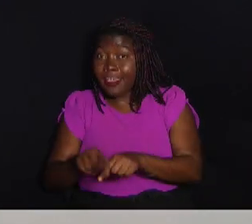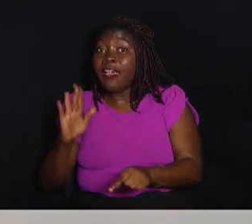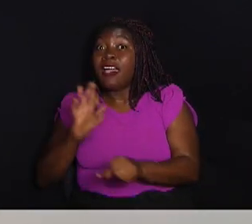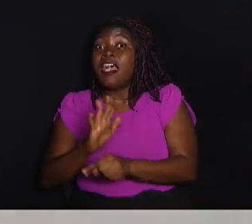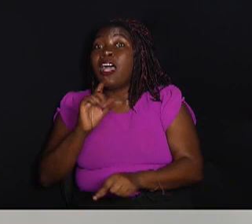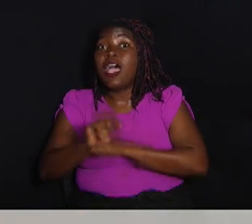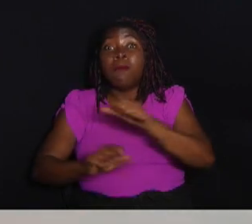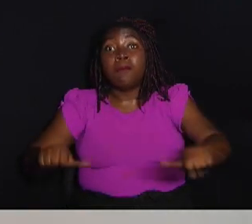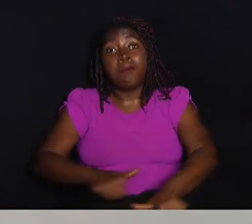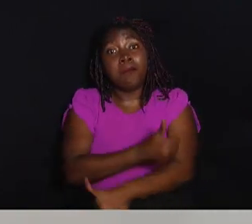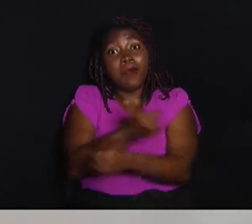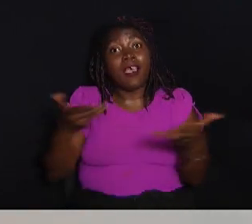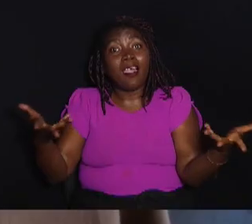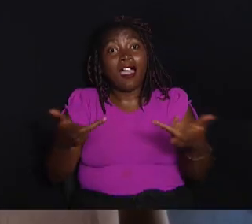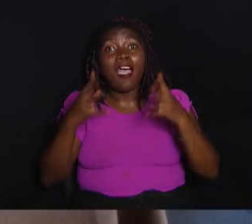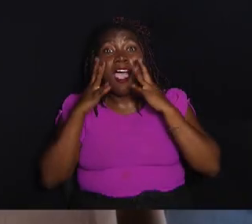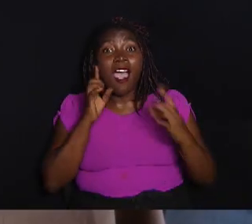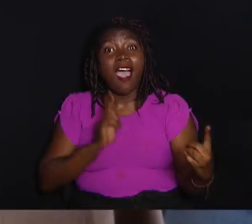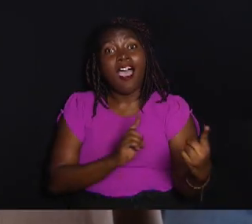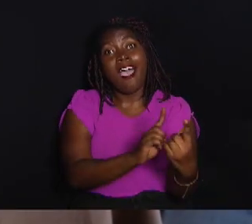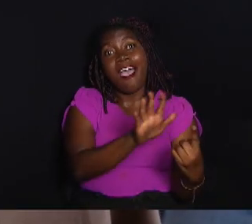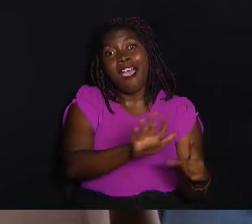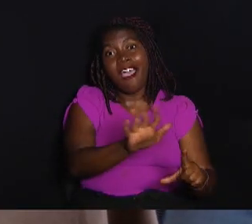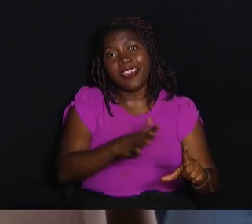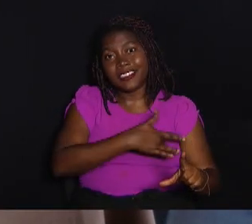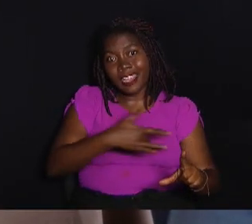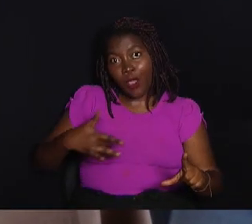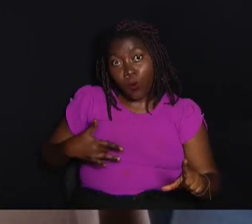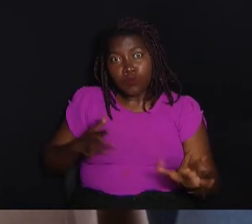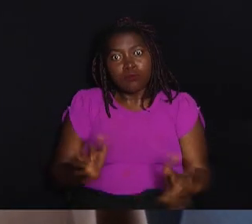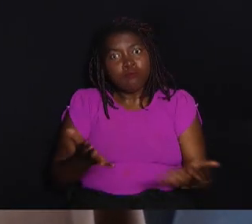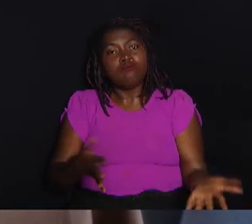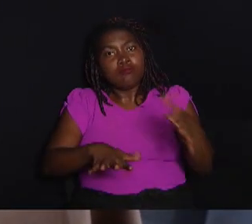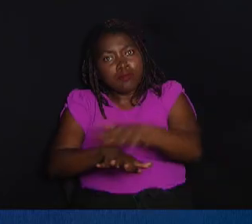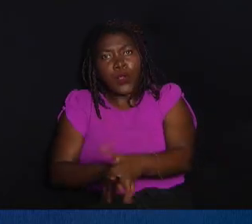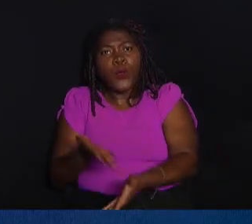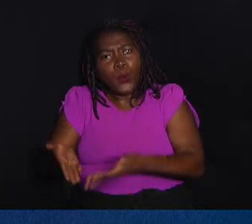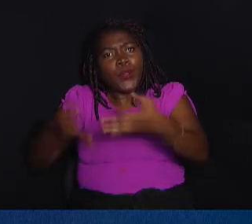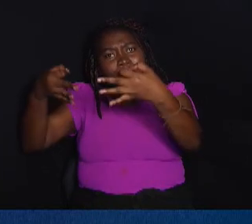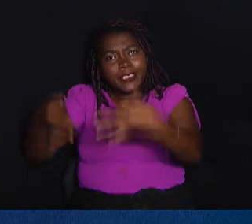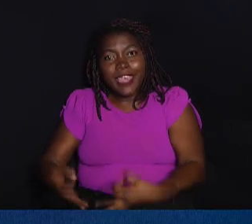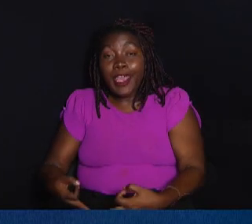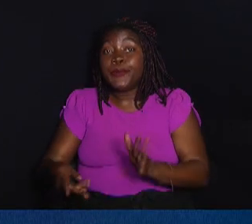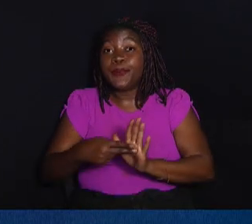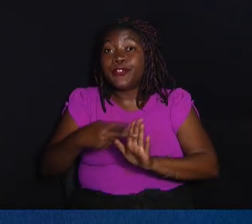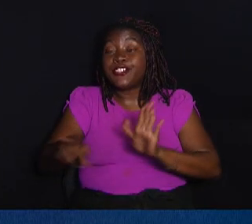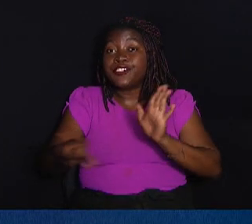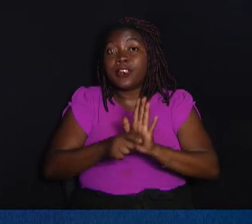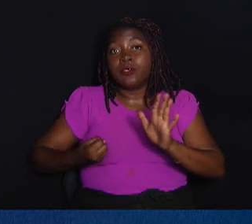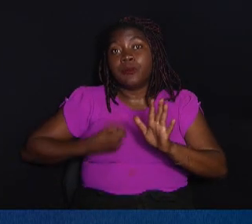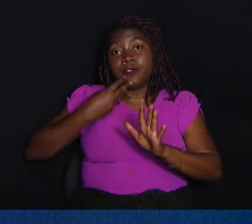melhoria da qualidade do atendimento na área da saúde promovendo a inclusão e o cuidado adequado o projeto de lei número